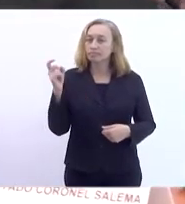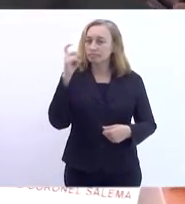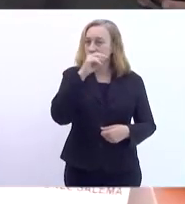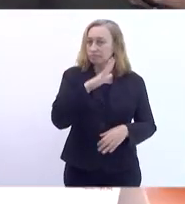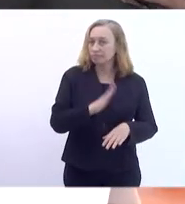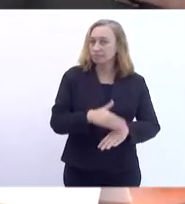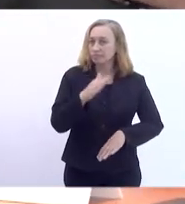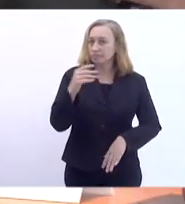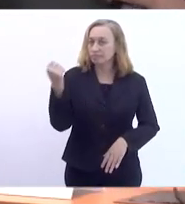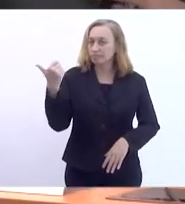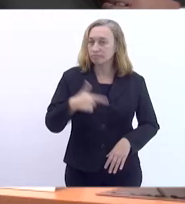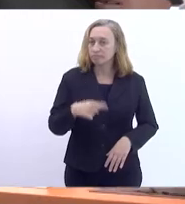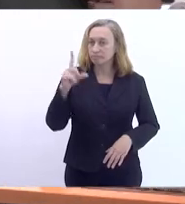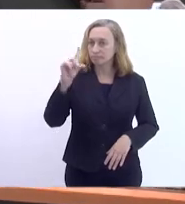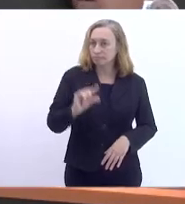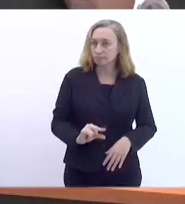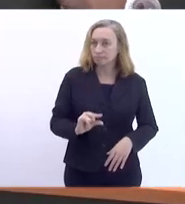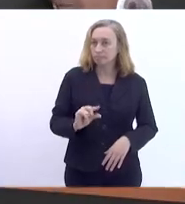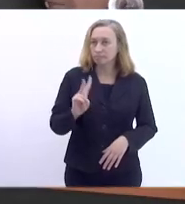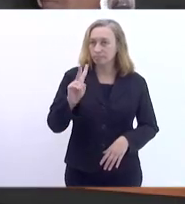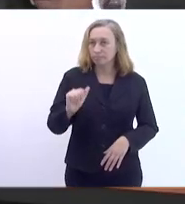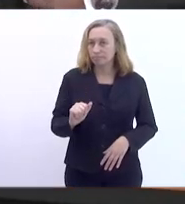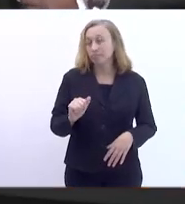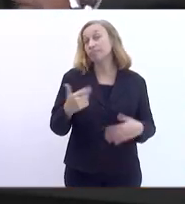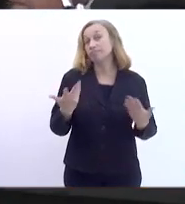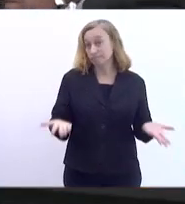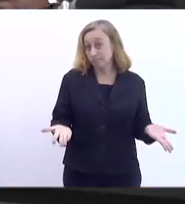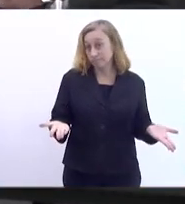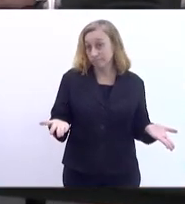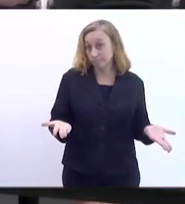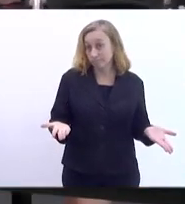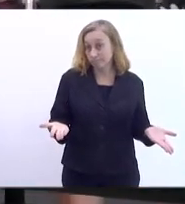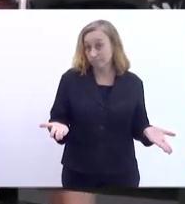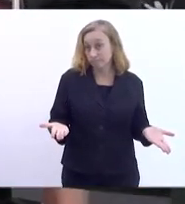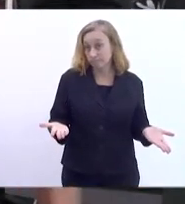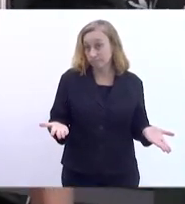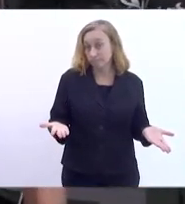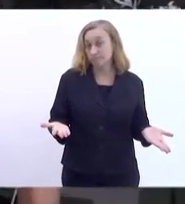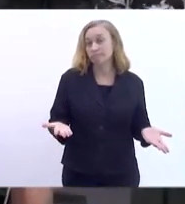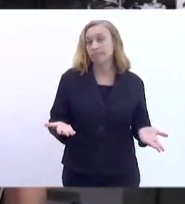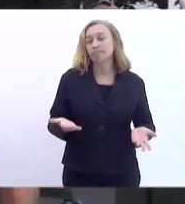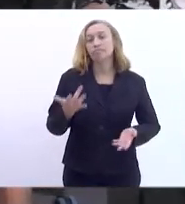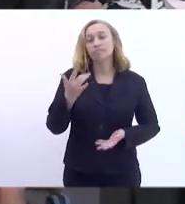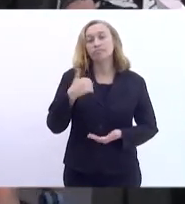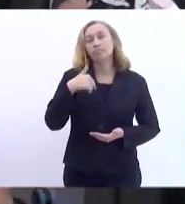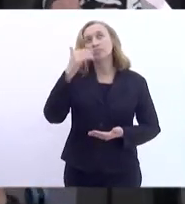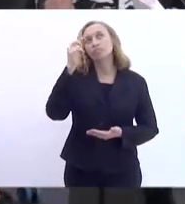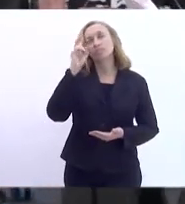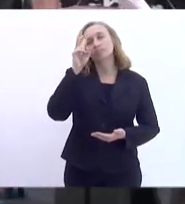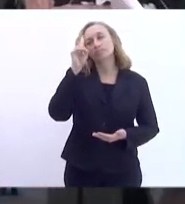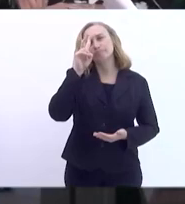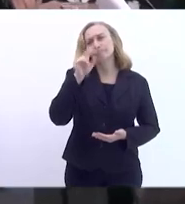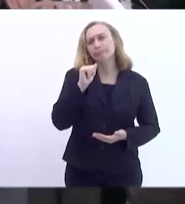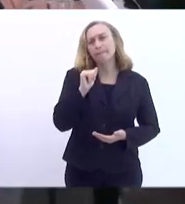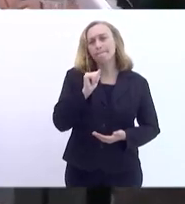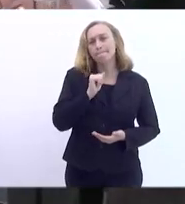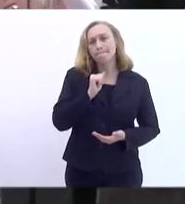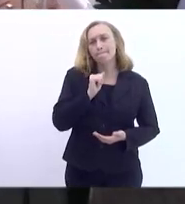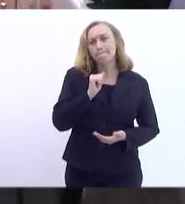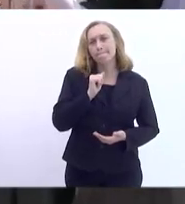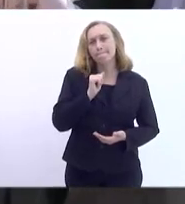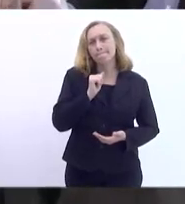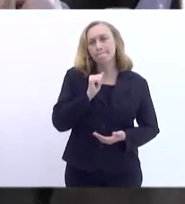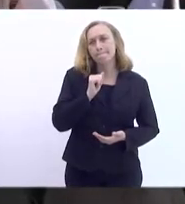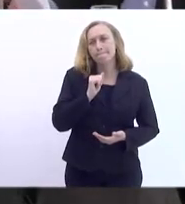I quanto menores forem as vagas e isso é essa é uma solução eu me recordo é